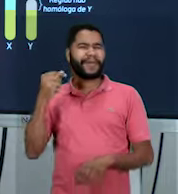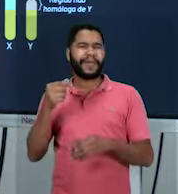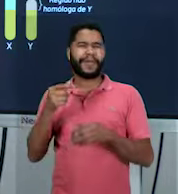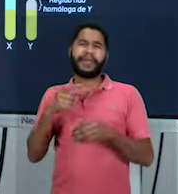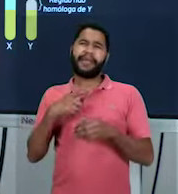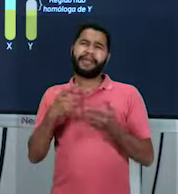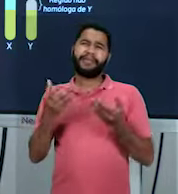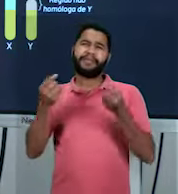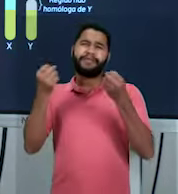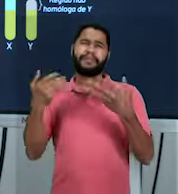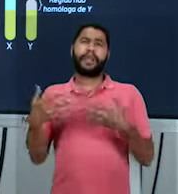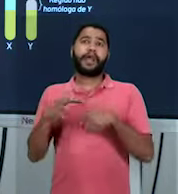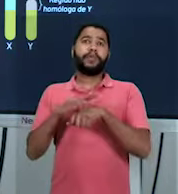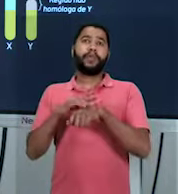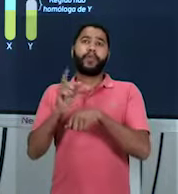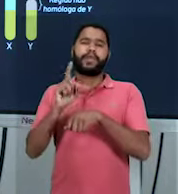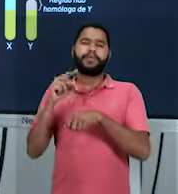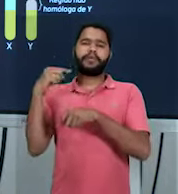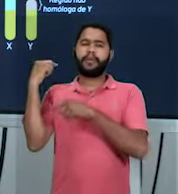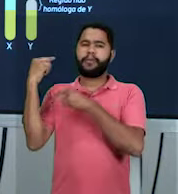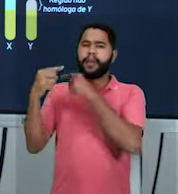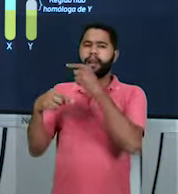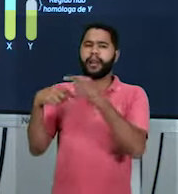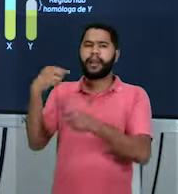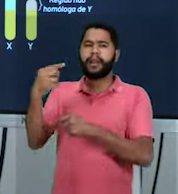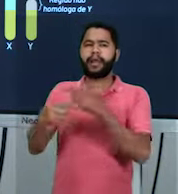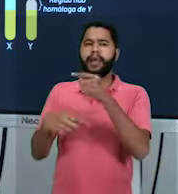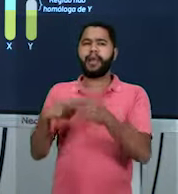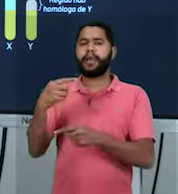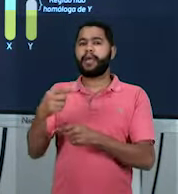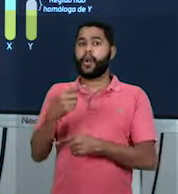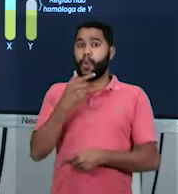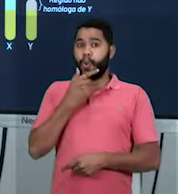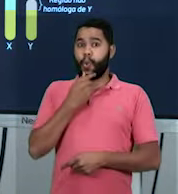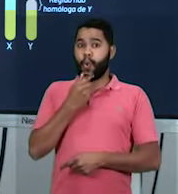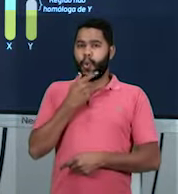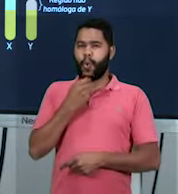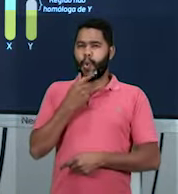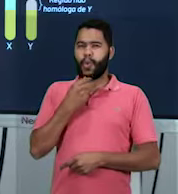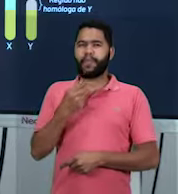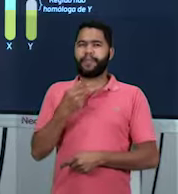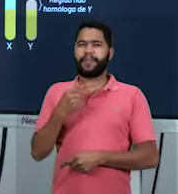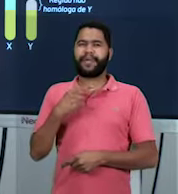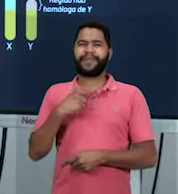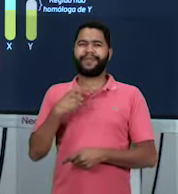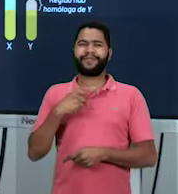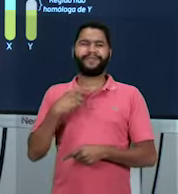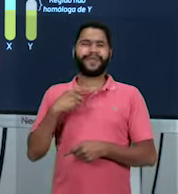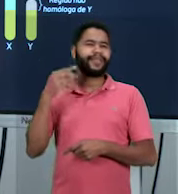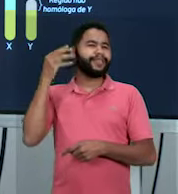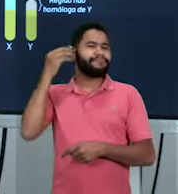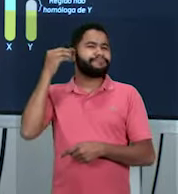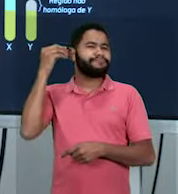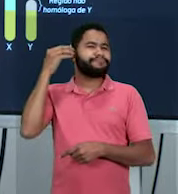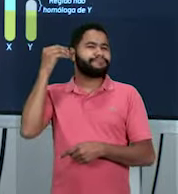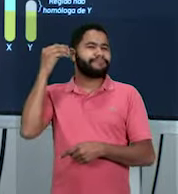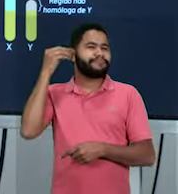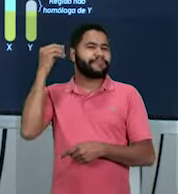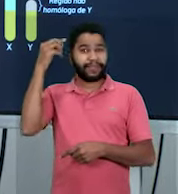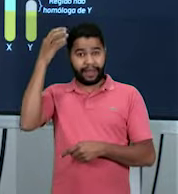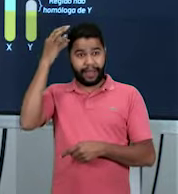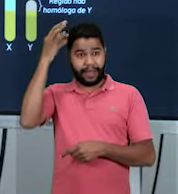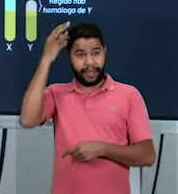vamos falar de doença não, mas vai ser aquela herança onde o homem ele vai ter cabelos ao redor da